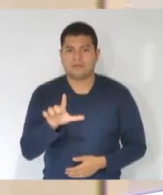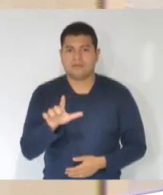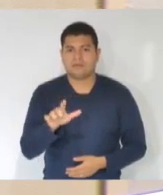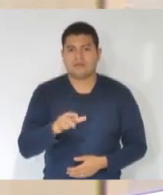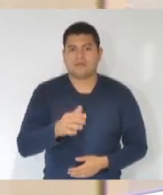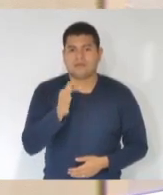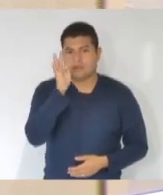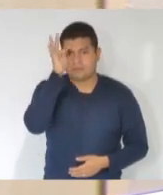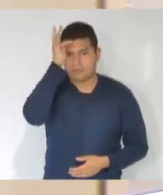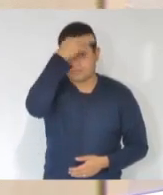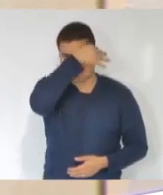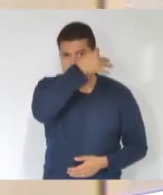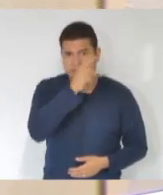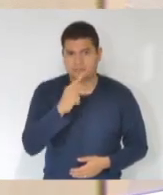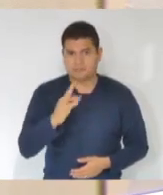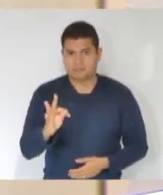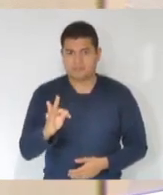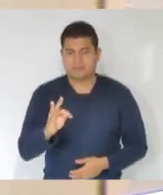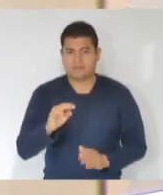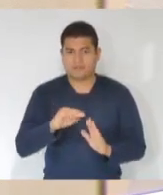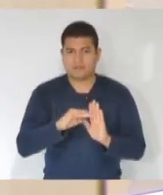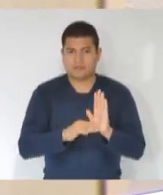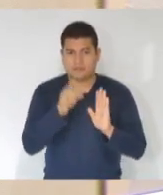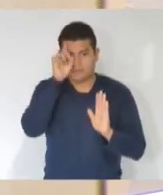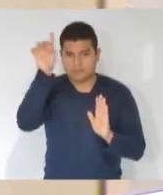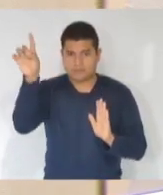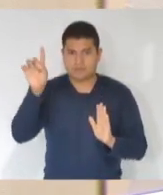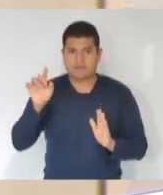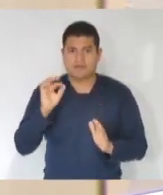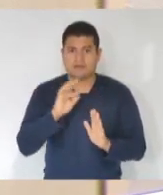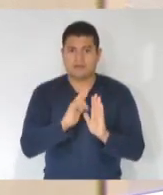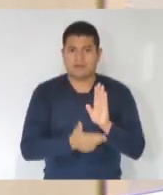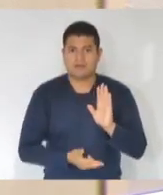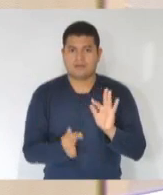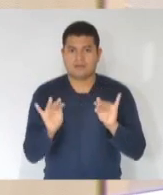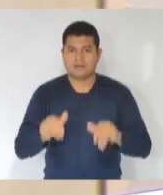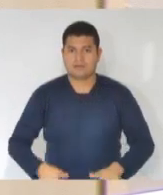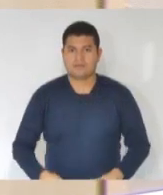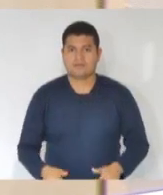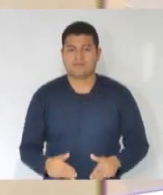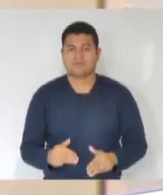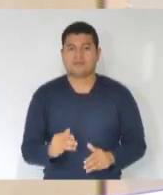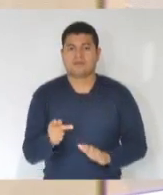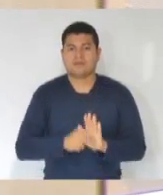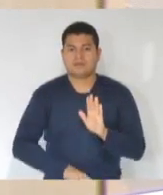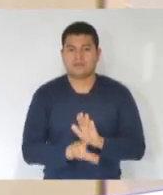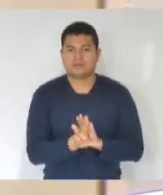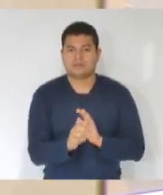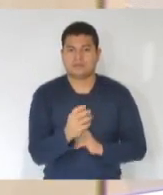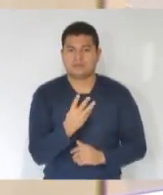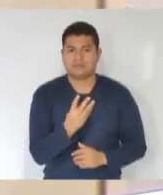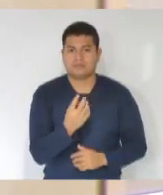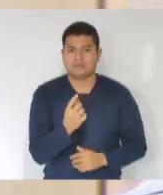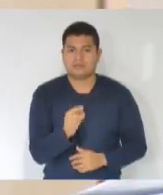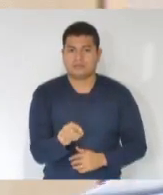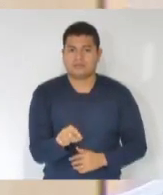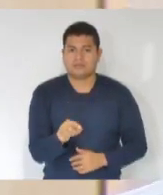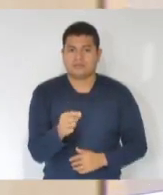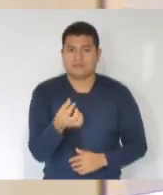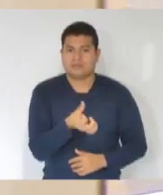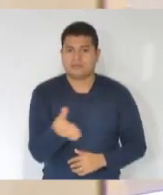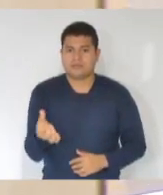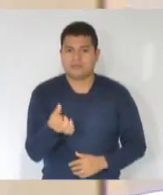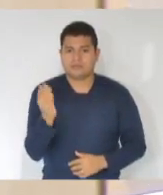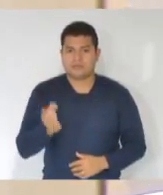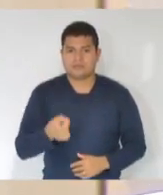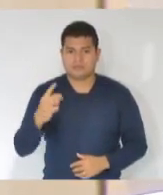PT. Ordem do dia. Foram aprovadas as redações finais exaradas aos projetos de lei números 41 e 66 de